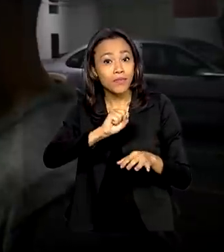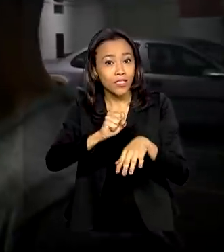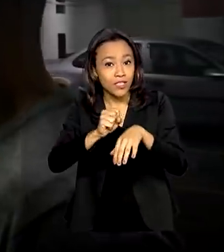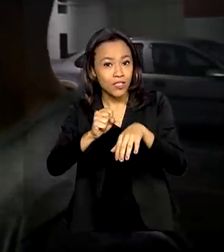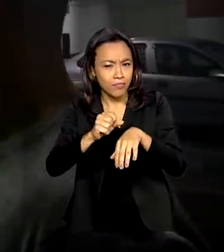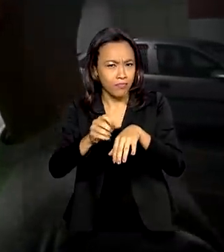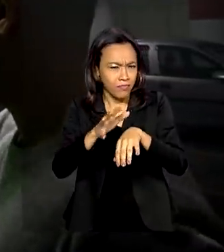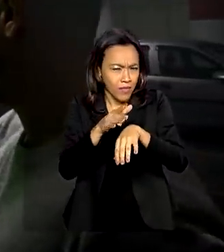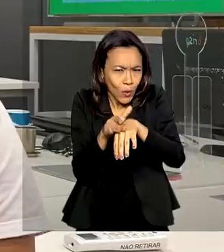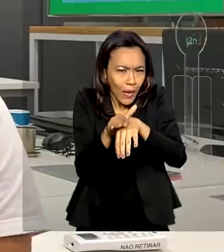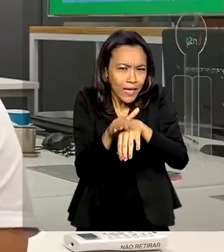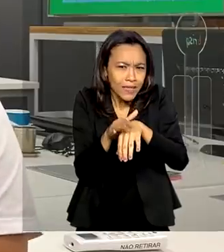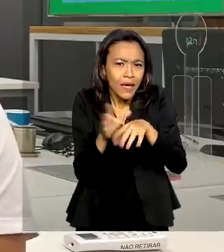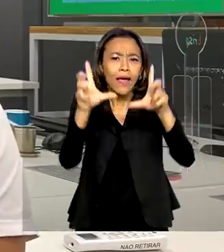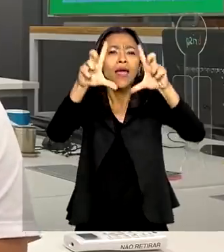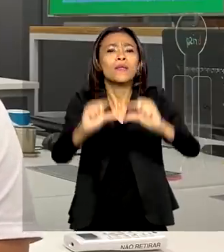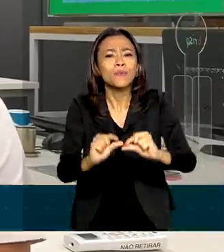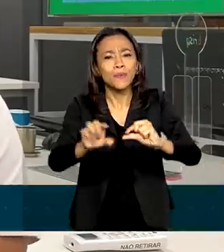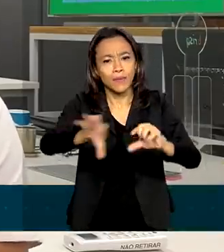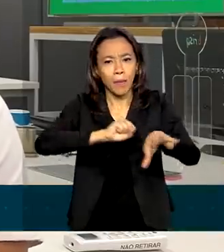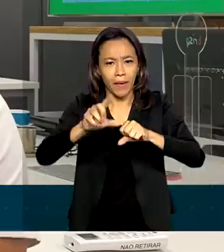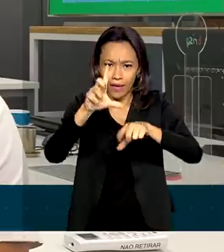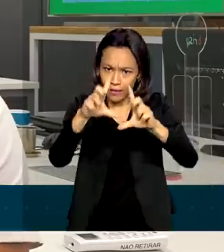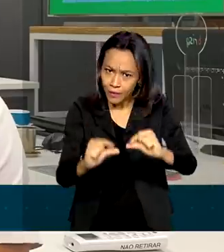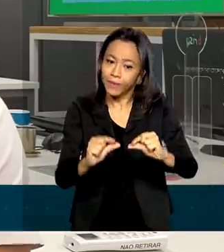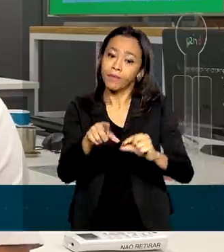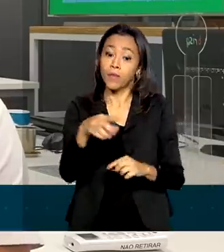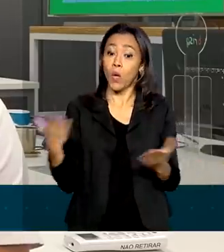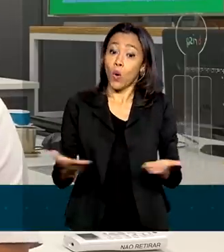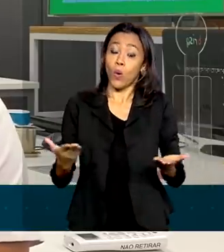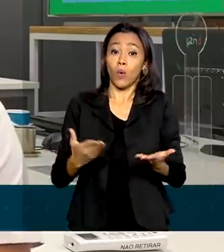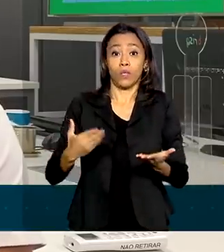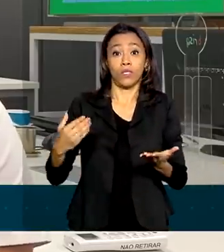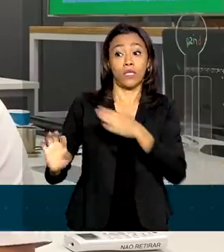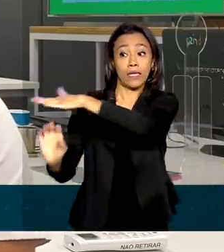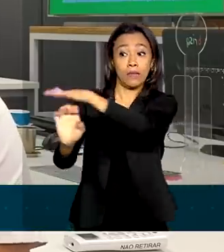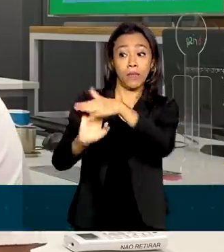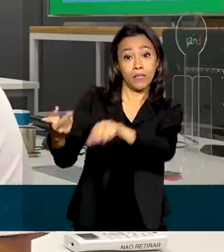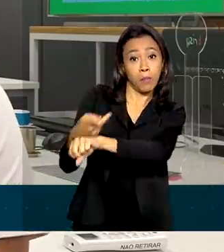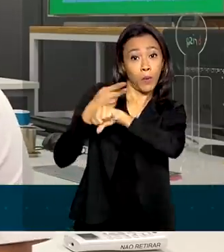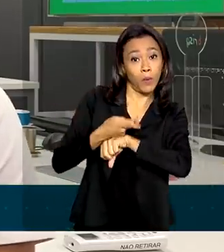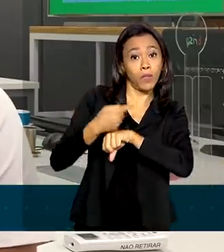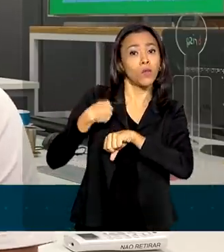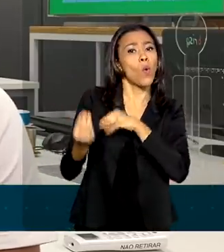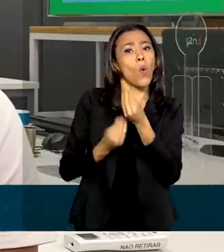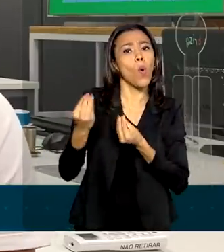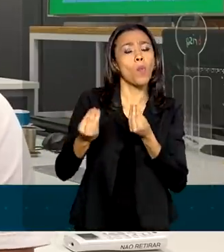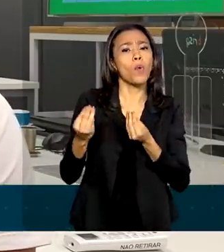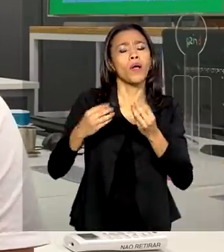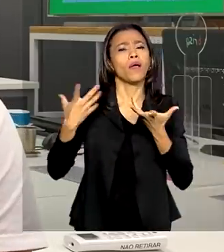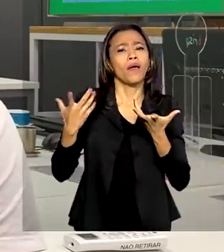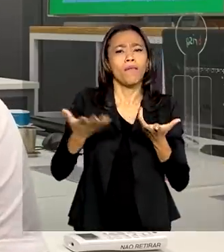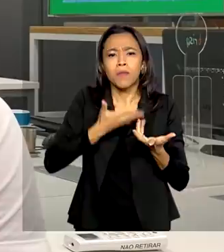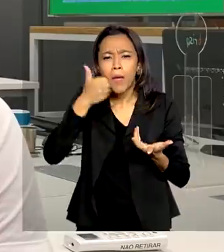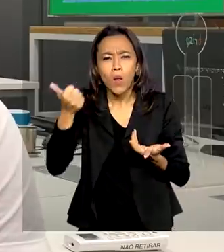é bem reduzido. Hoje nós somos procurados por micro e pequenas empresas que buscam soluções inteligentes para reduzir o custo das suas entregas e ter